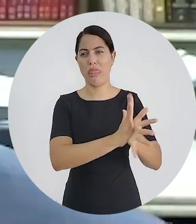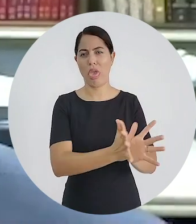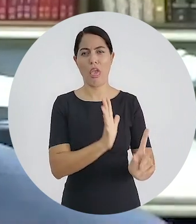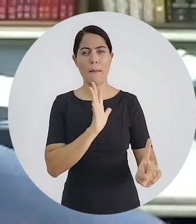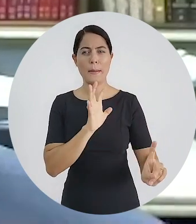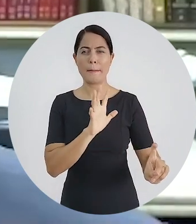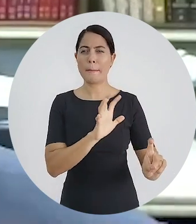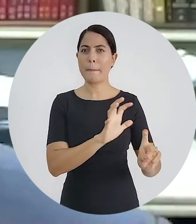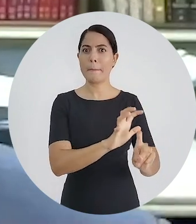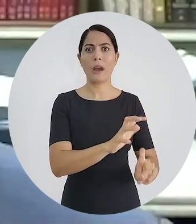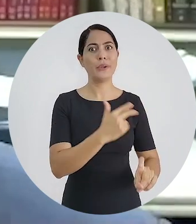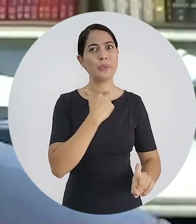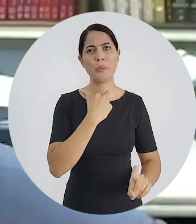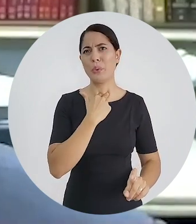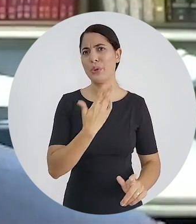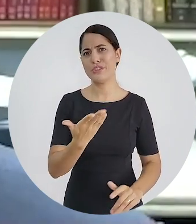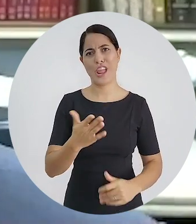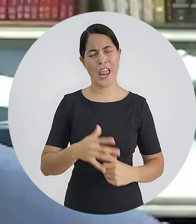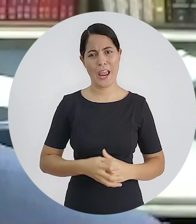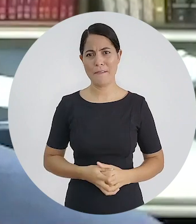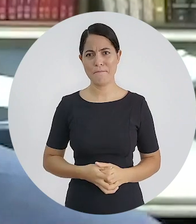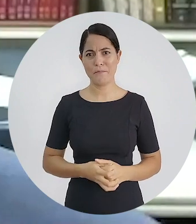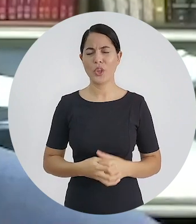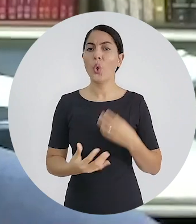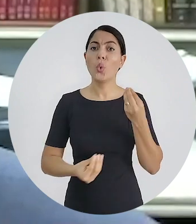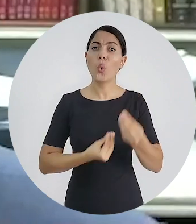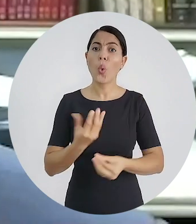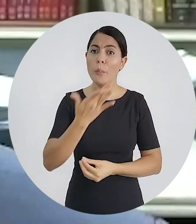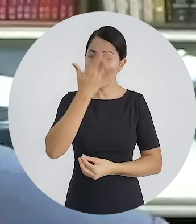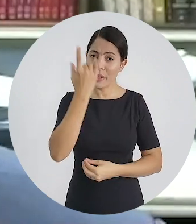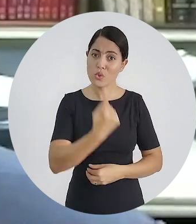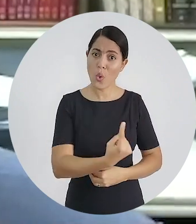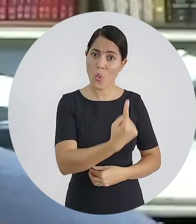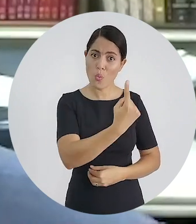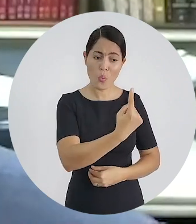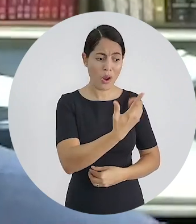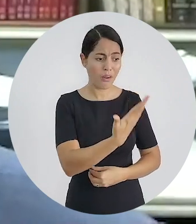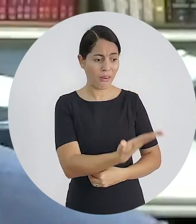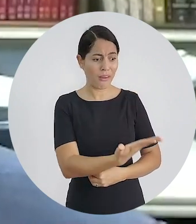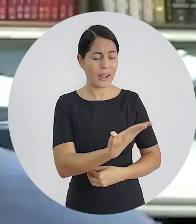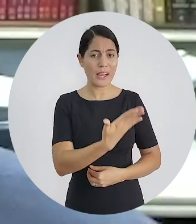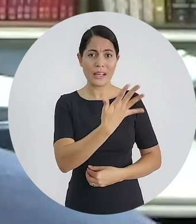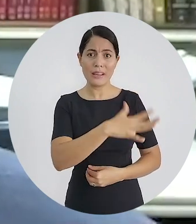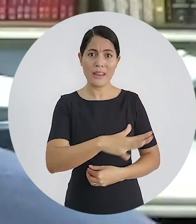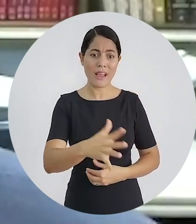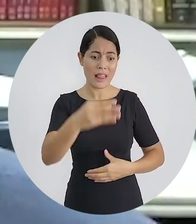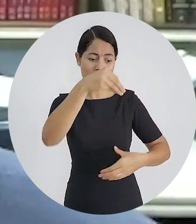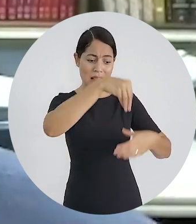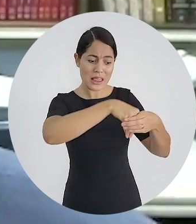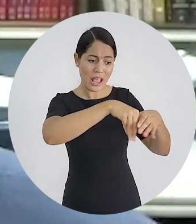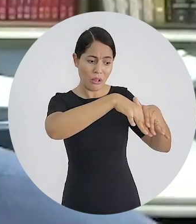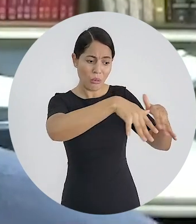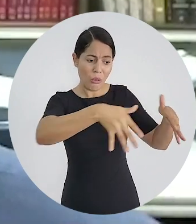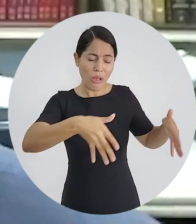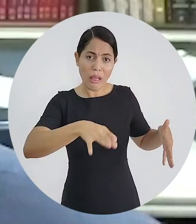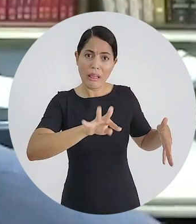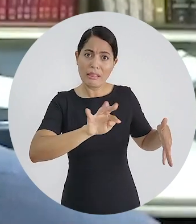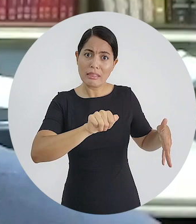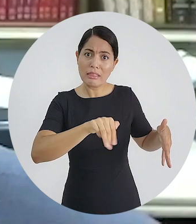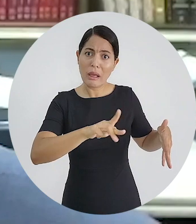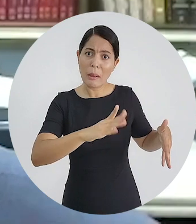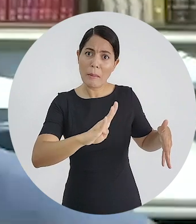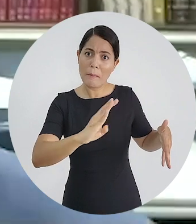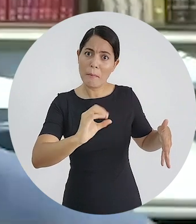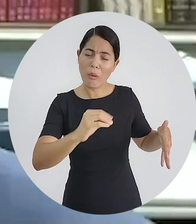você não tem um rito de torturador que pega uma pessoa, coloca dentro de um tambor de metal, submetida a